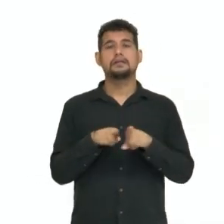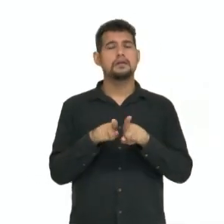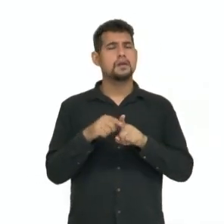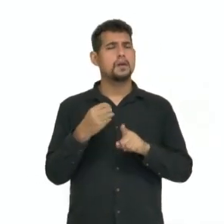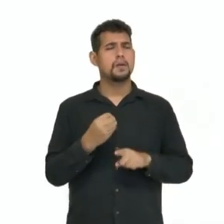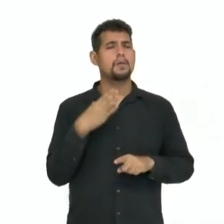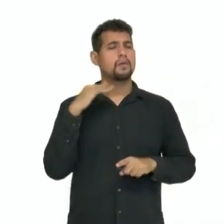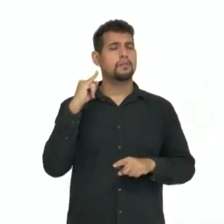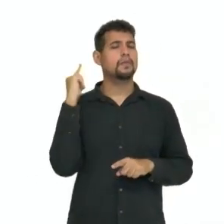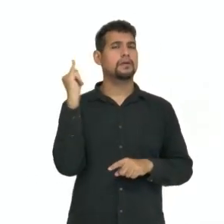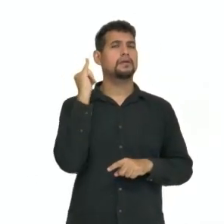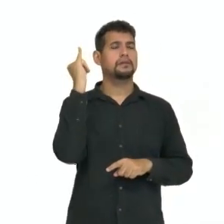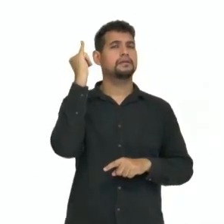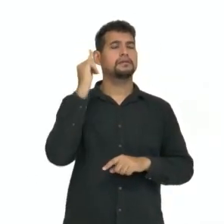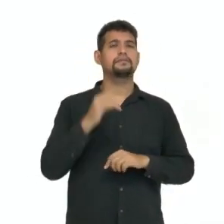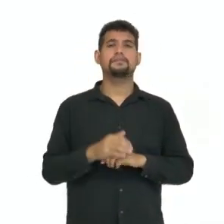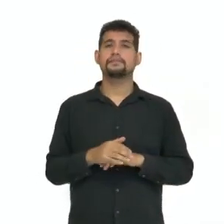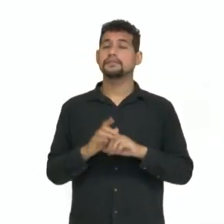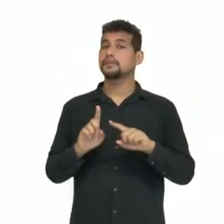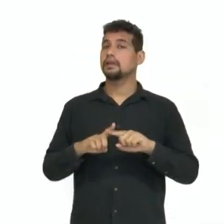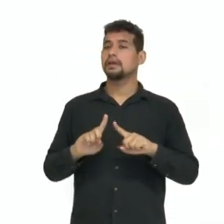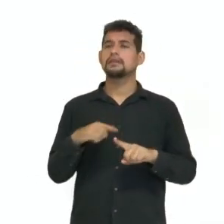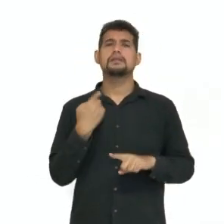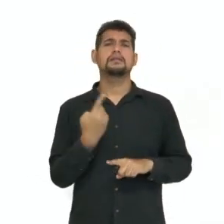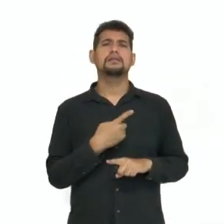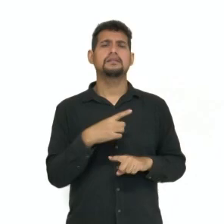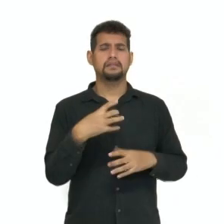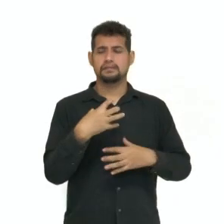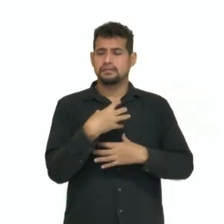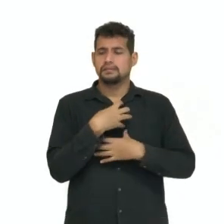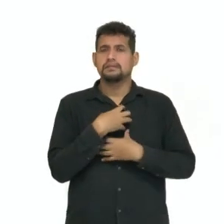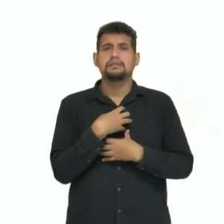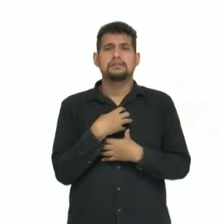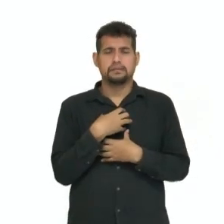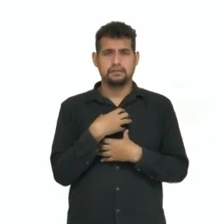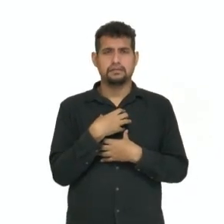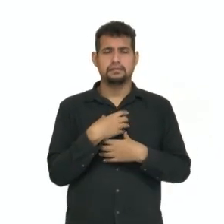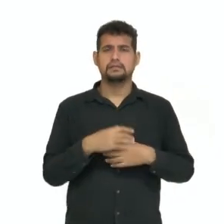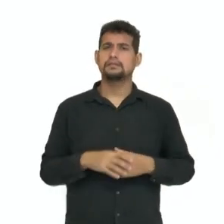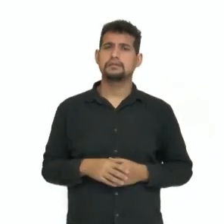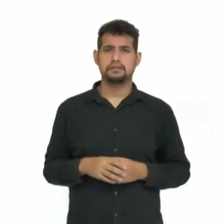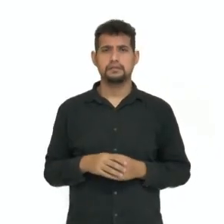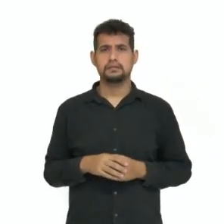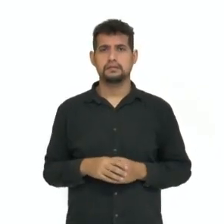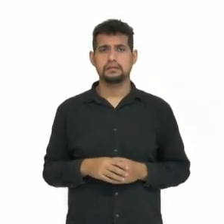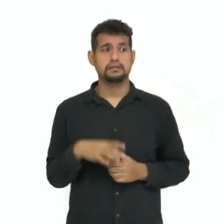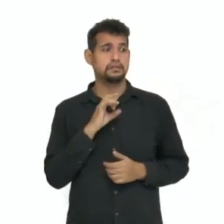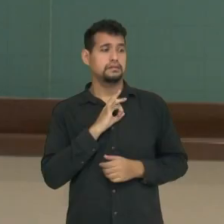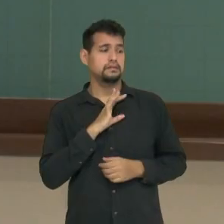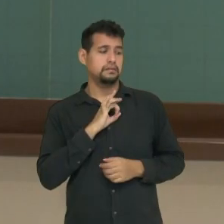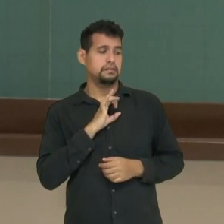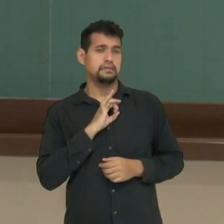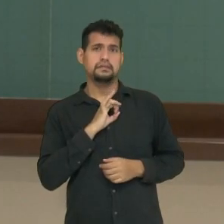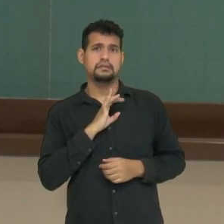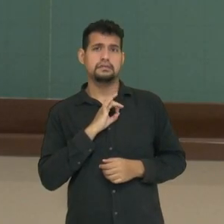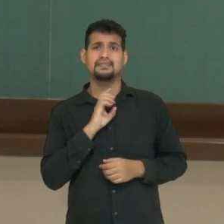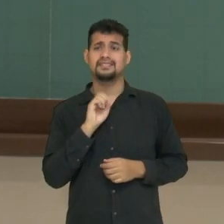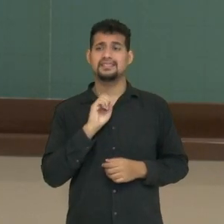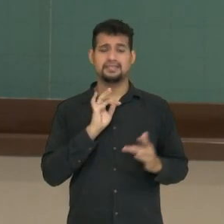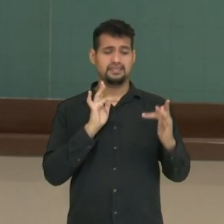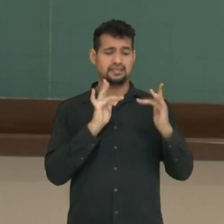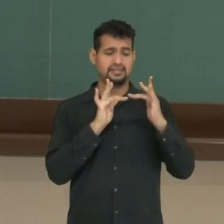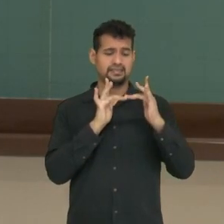muito importante, mas está nos afetando em outros aspectos. Tememos a